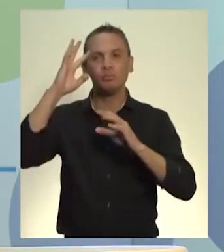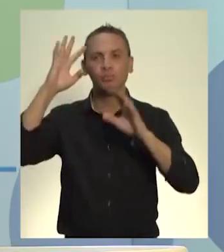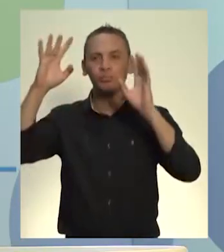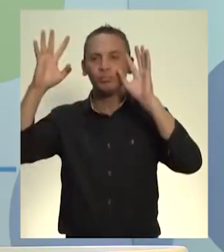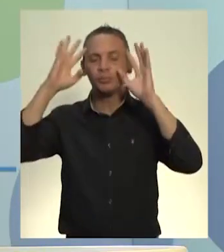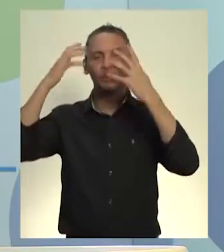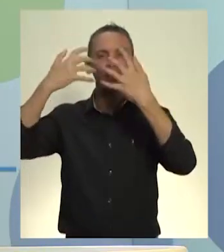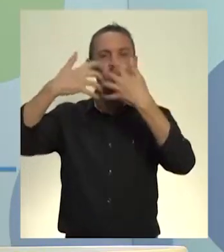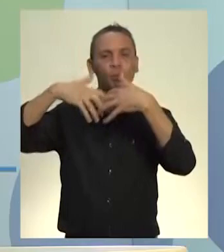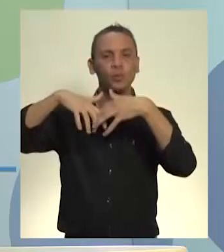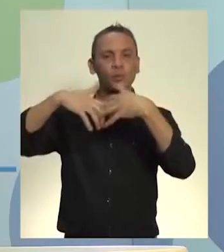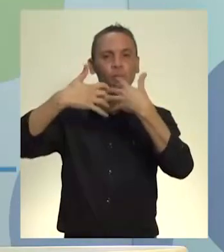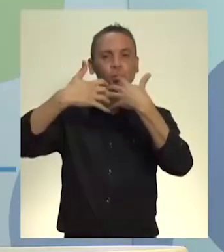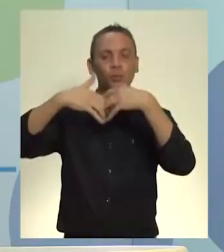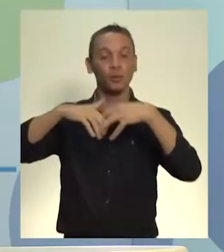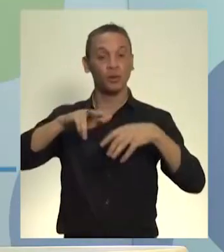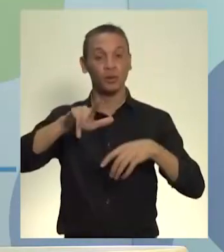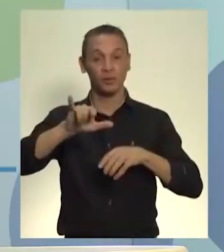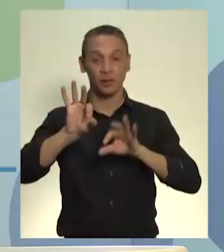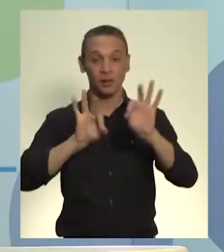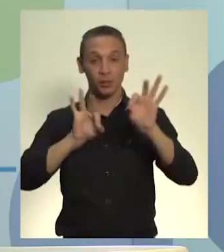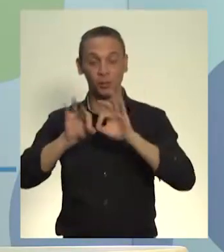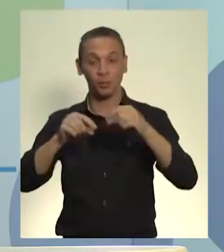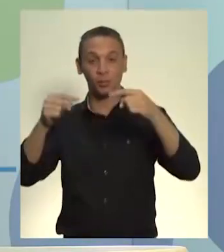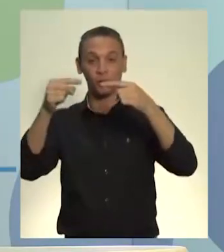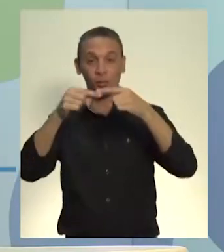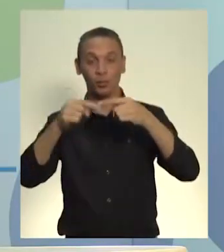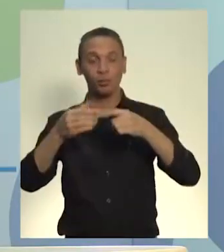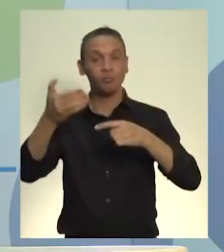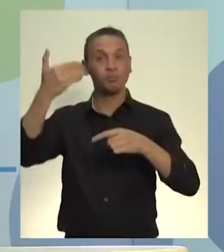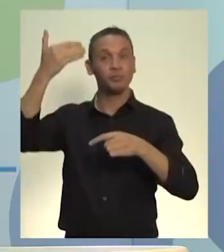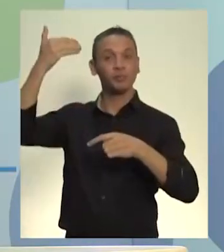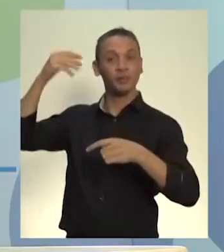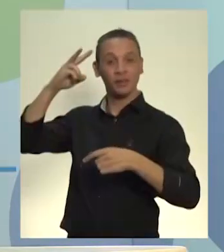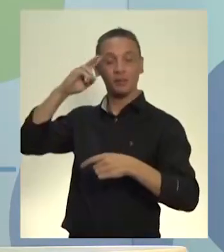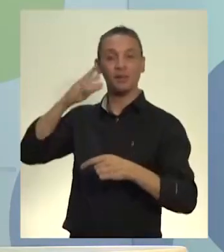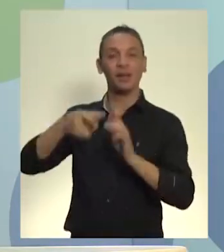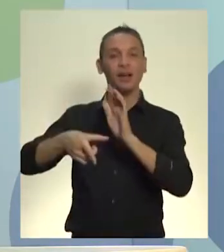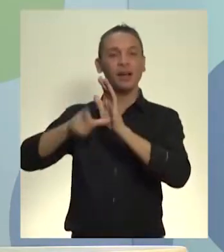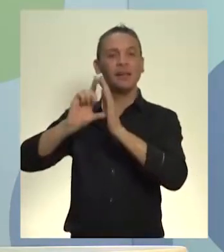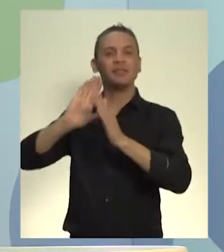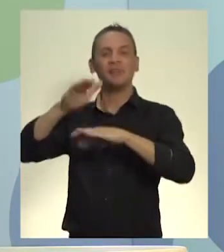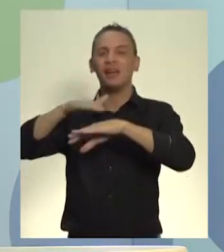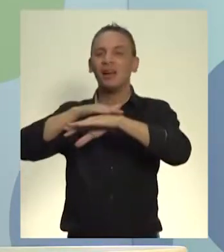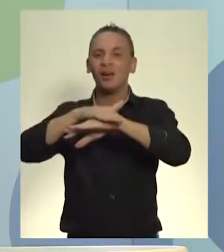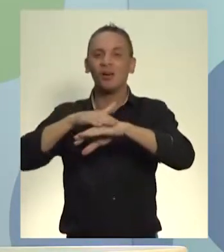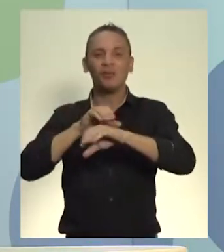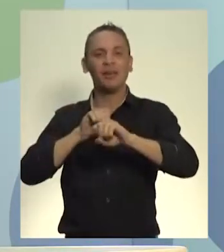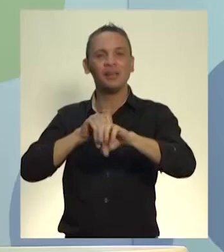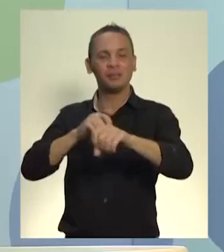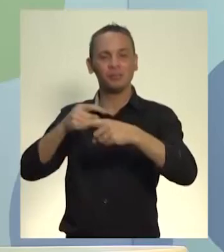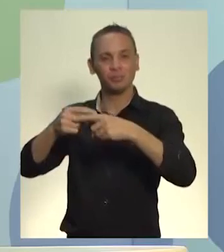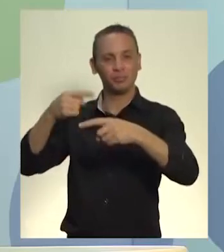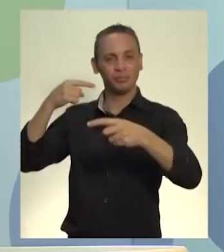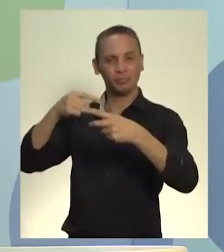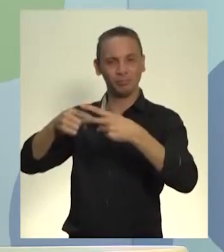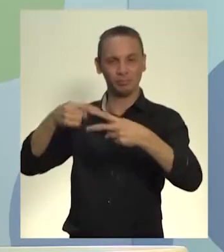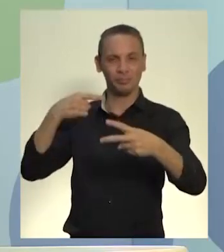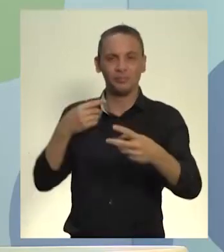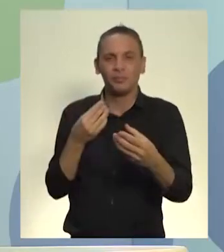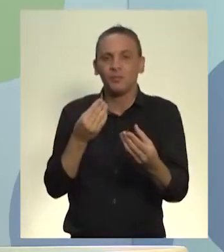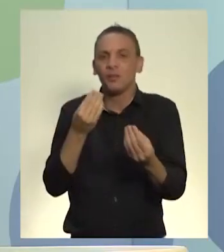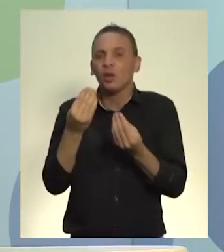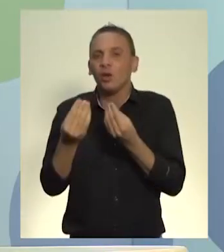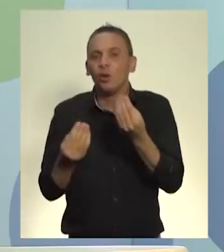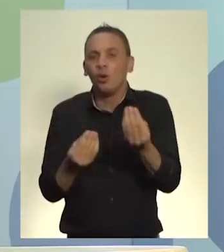e a gente vai fazer uma retomada dessas reflexões. A gente já vem conversando nas últimas semanas sobre como